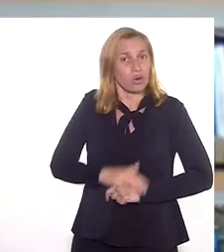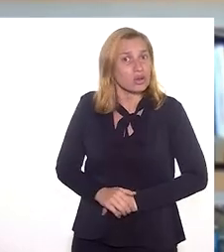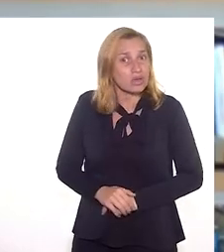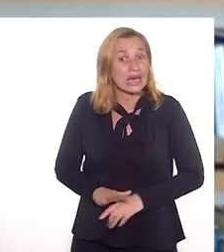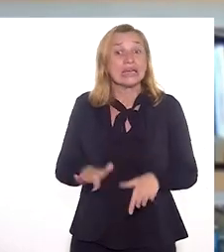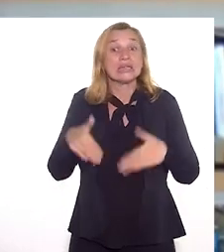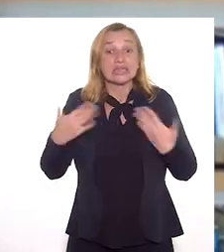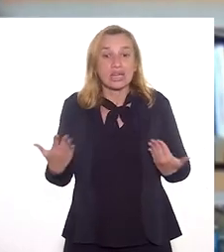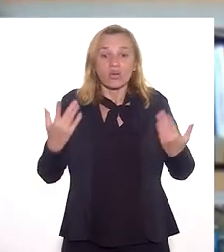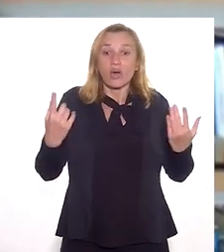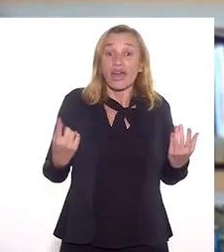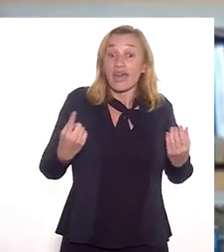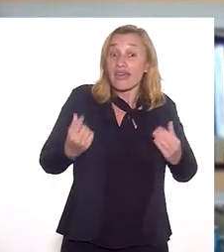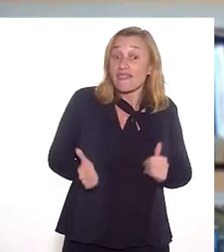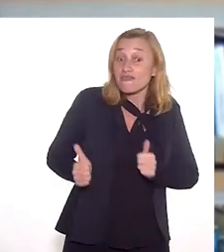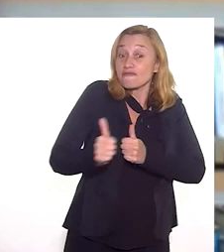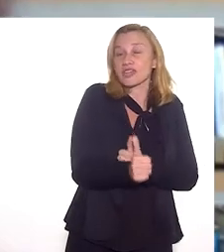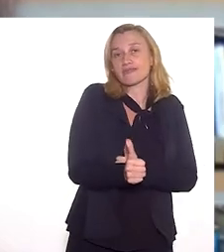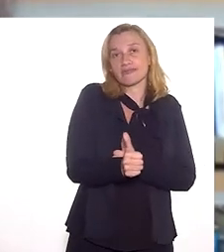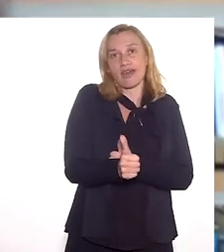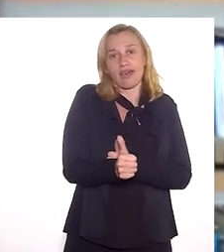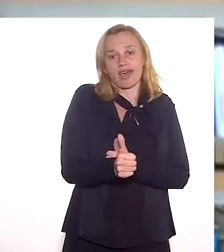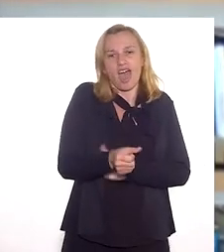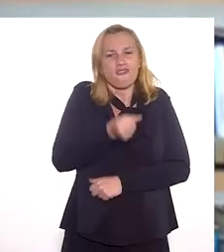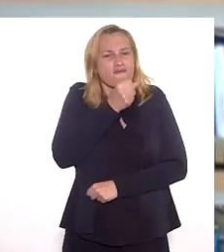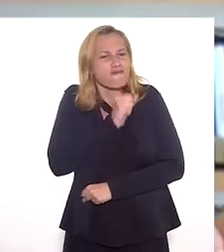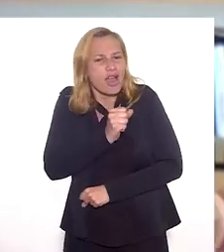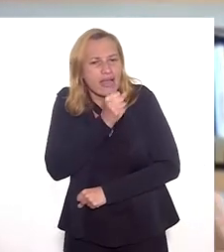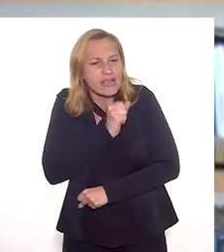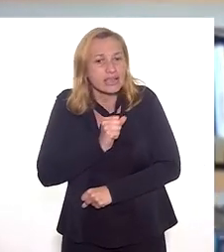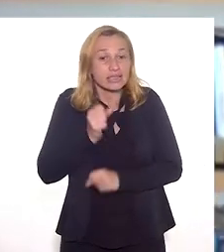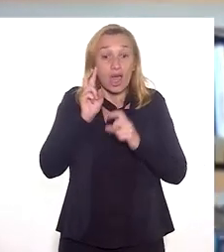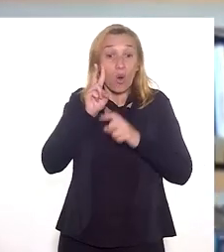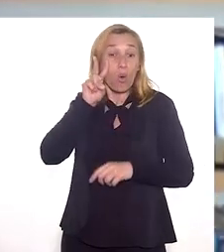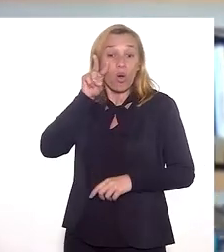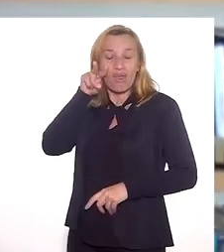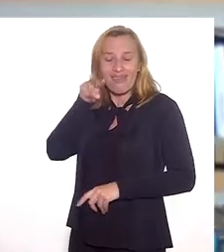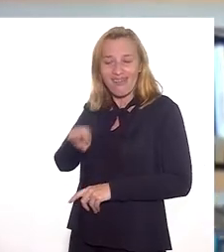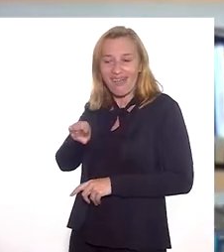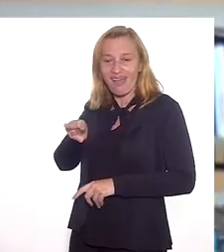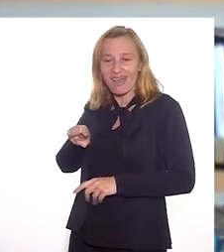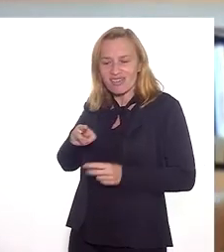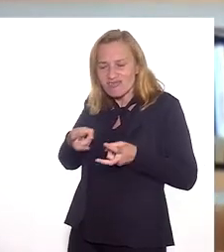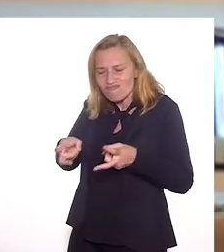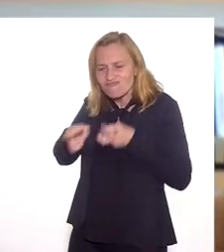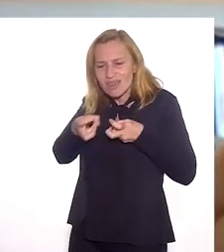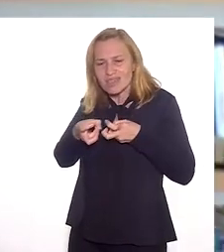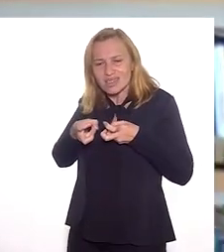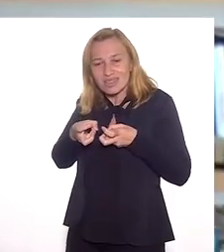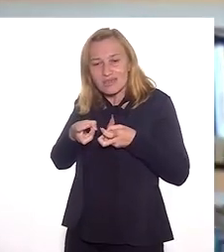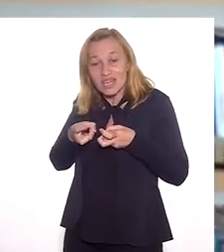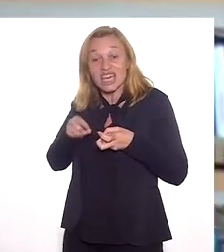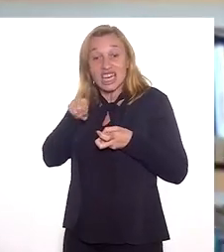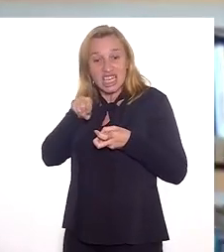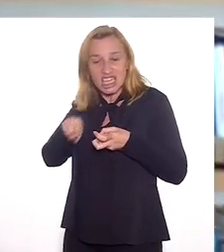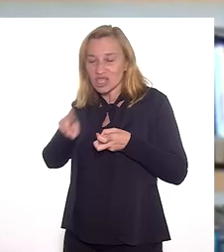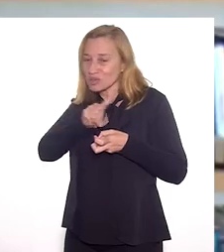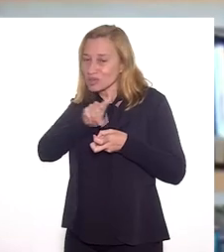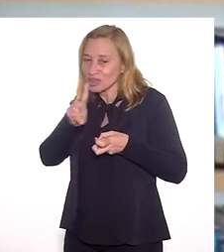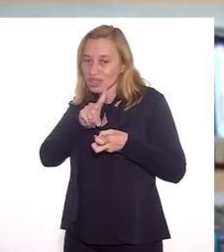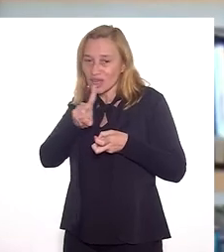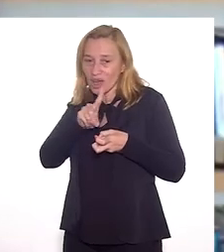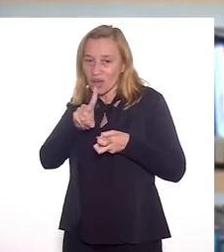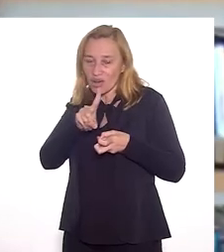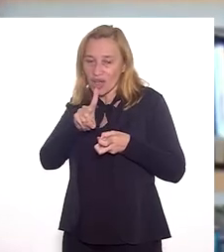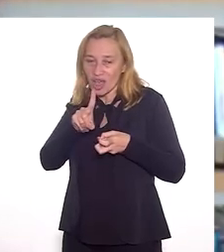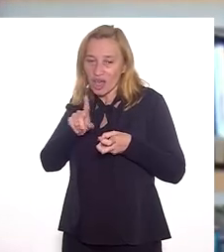dor. Então, enfrentar a velhice é olhar e perceber que